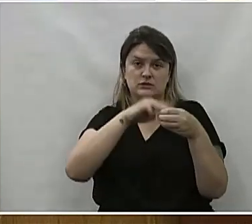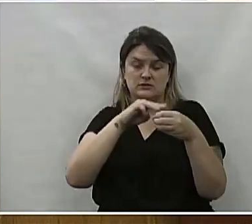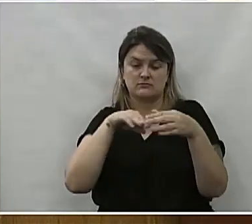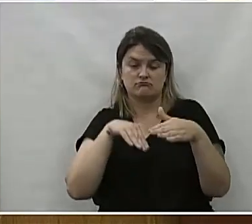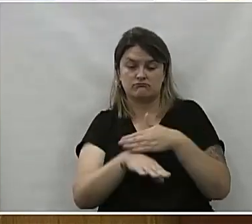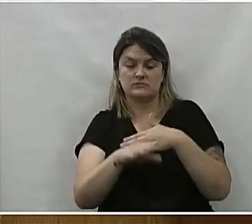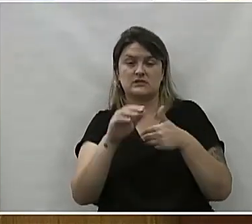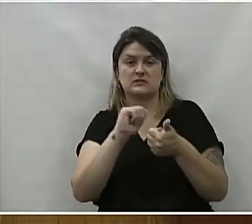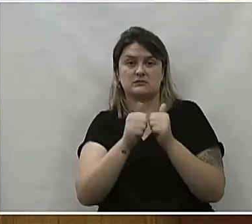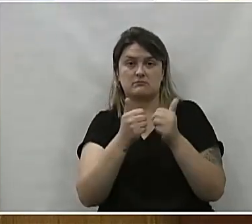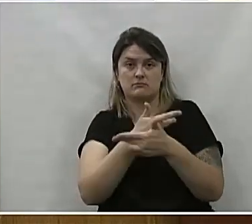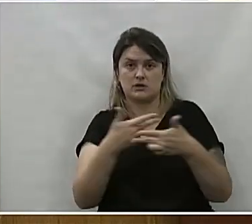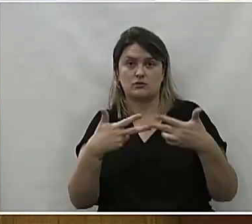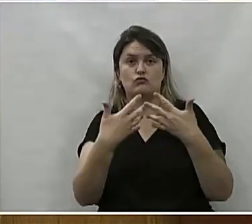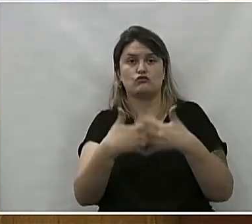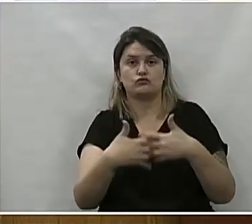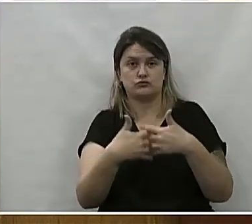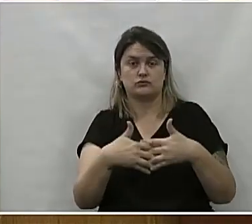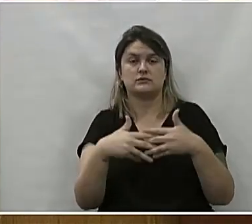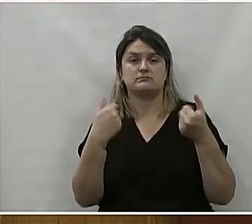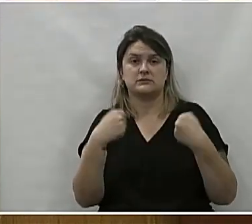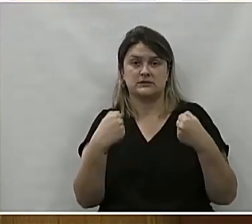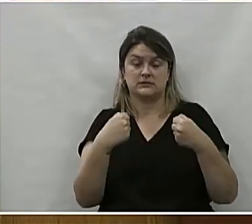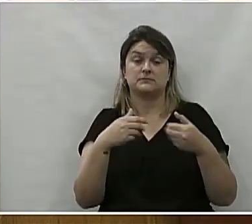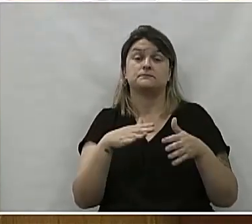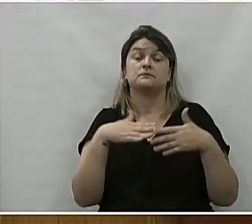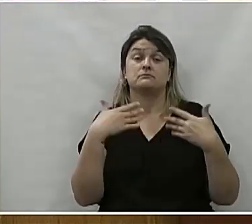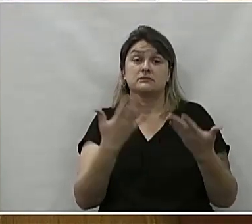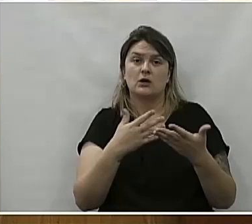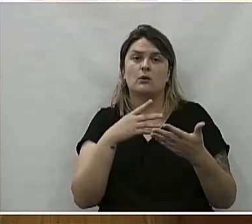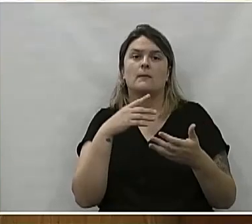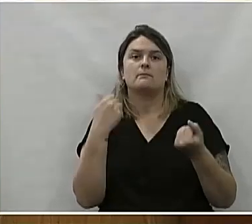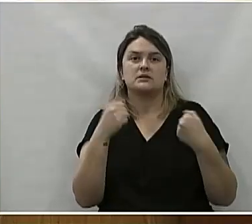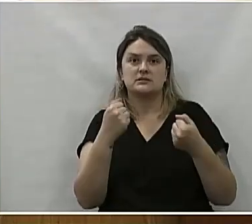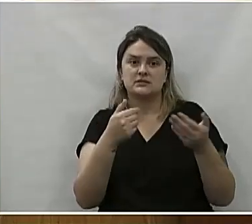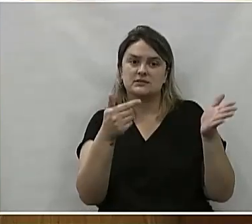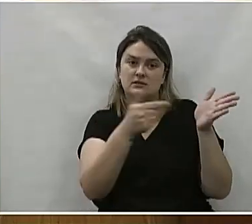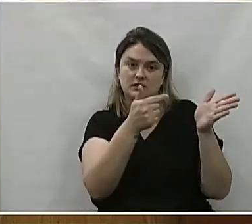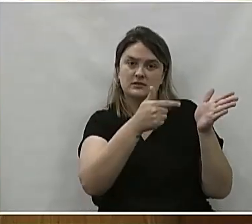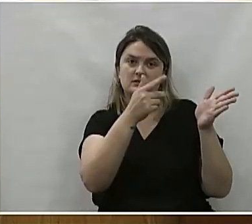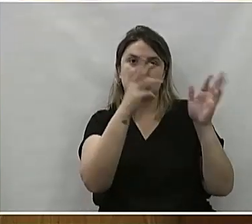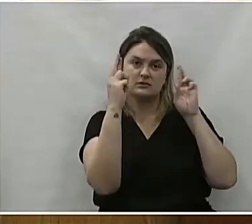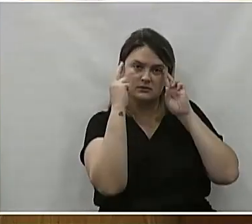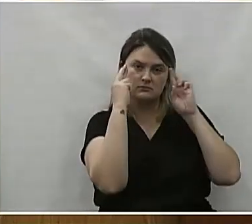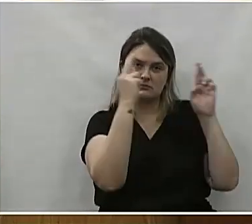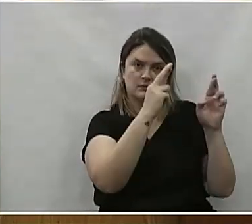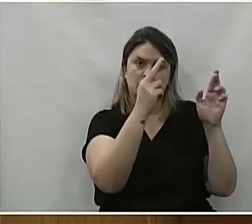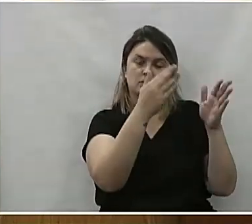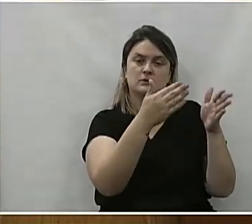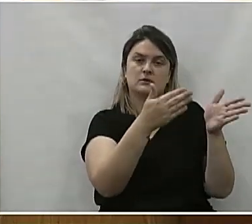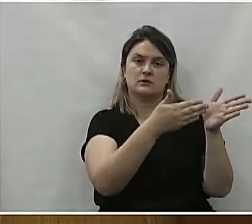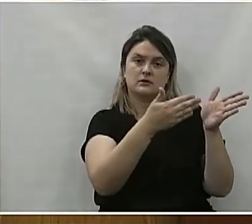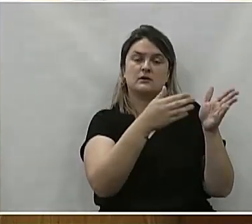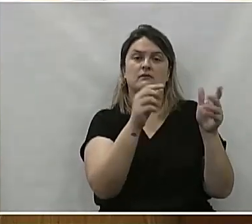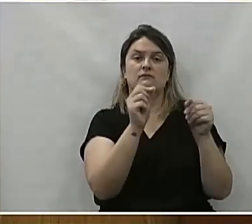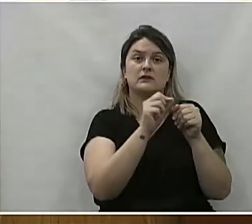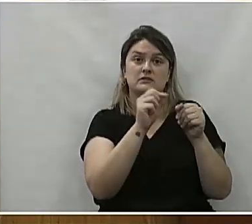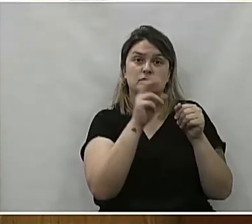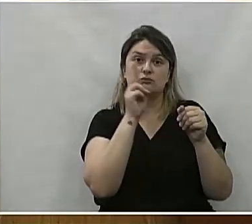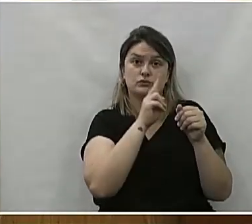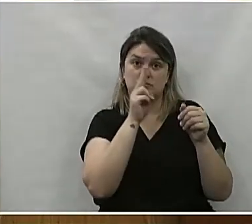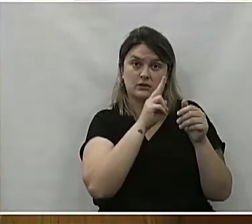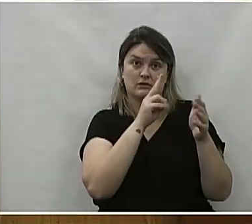municipal De esportes Em pleno funcionamento Assim Solicito respeitosamente Que o poder executivo Municipal Tome as medidas